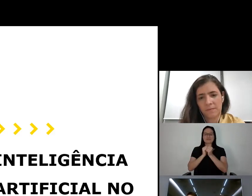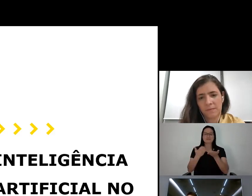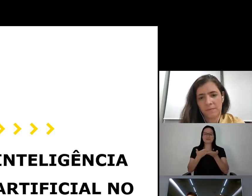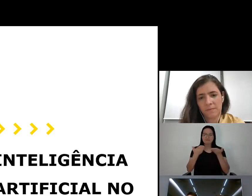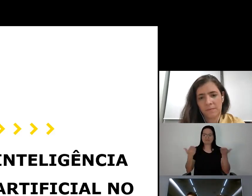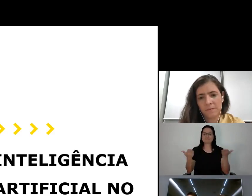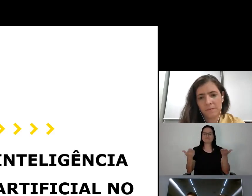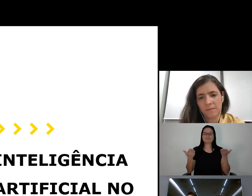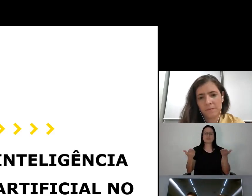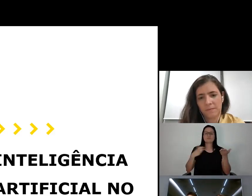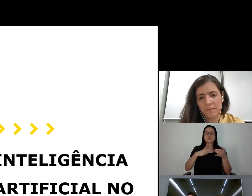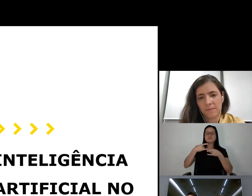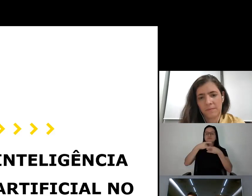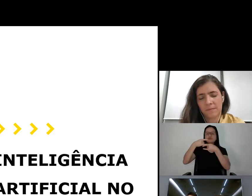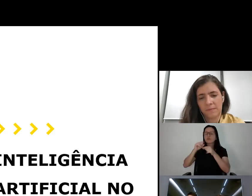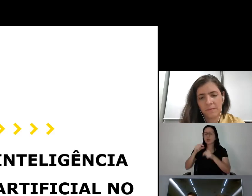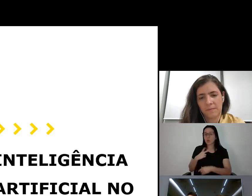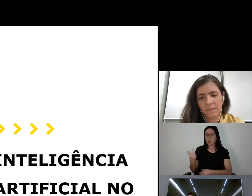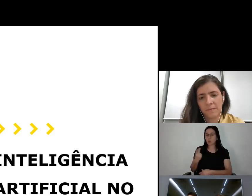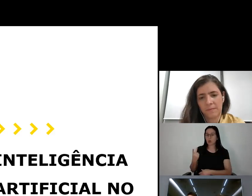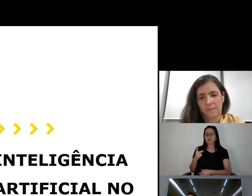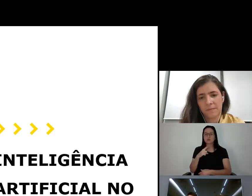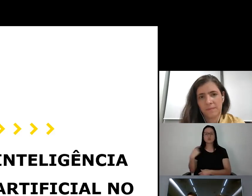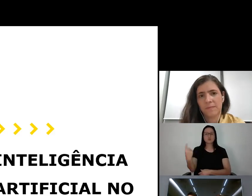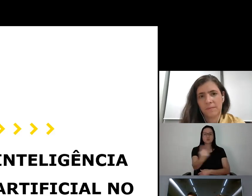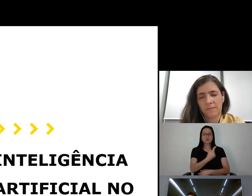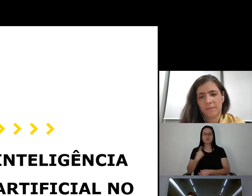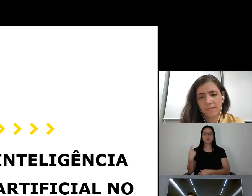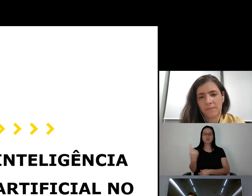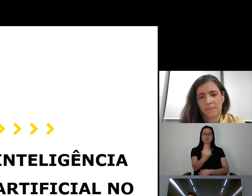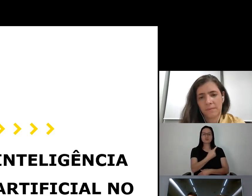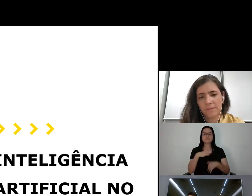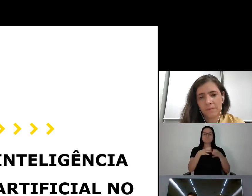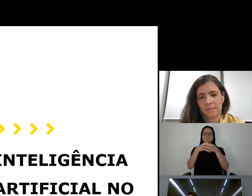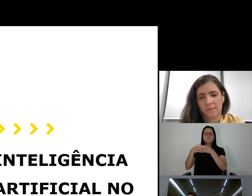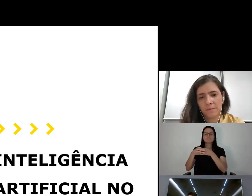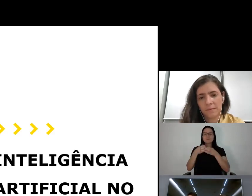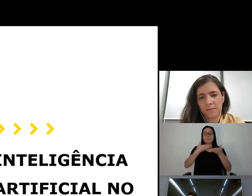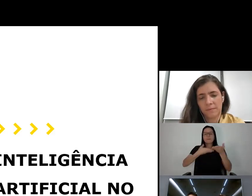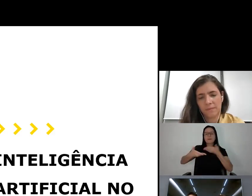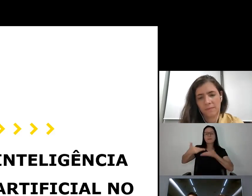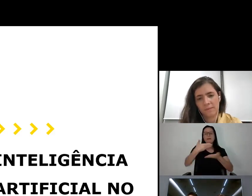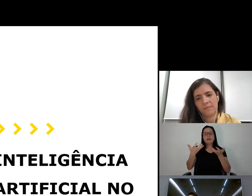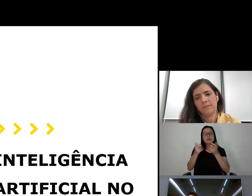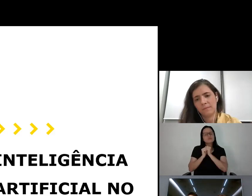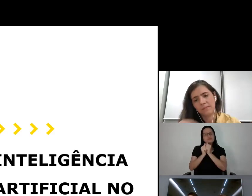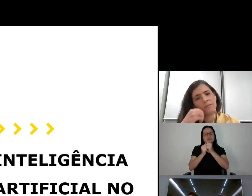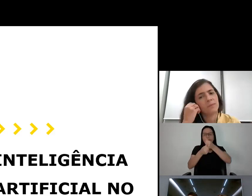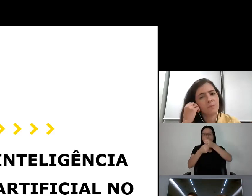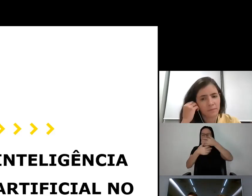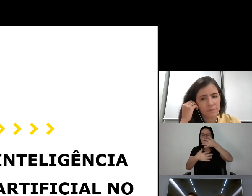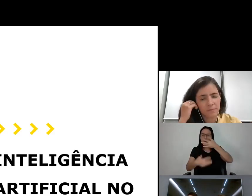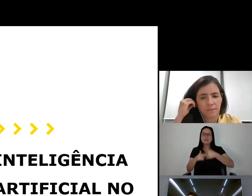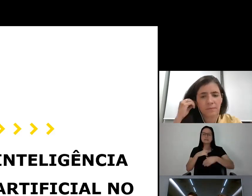não é nosso, meu e do Matheus, ele é nosso, incluindo vocês. A gente quer muito a participação de vocês, então qualquer